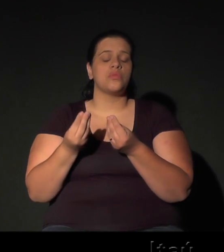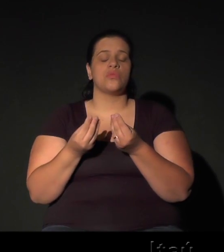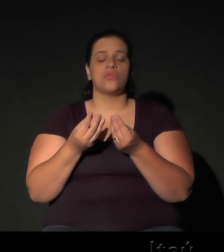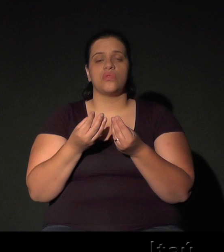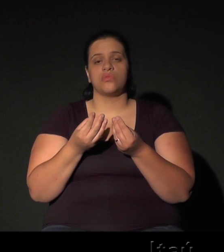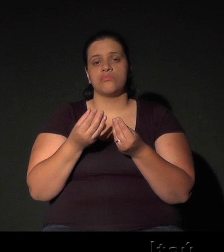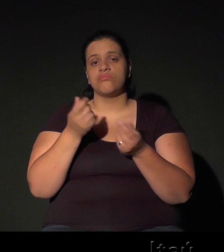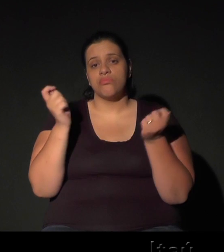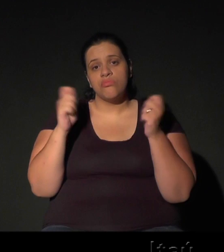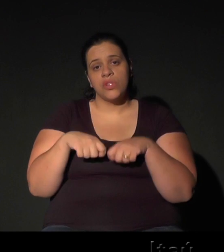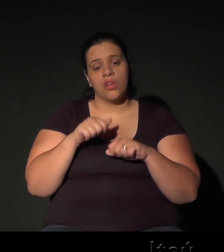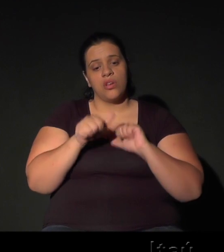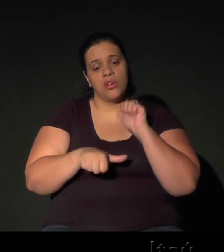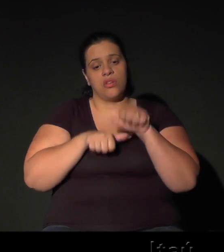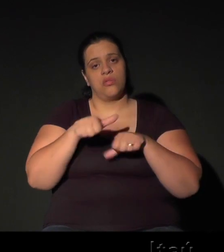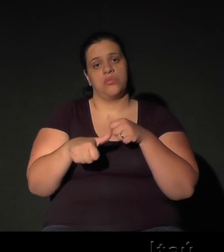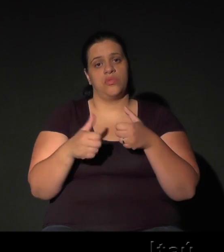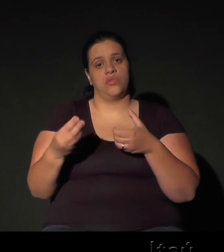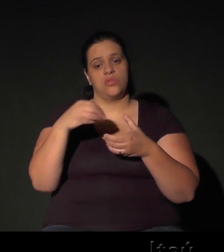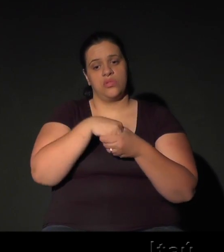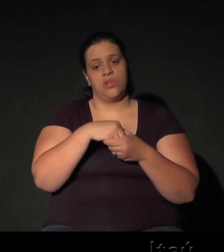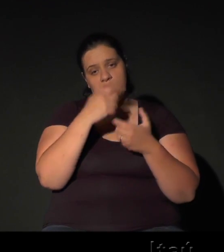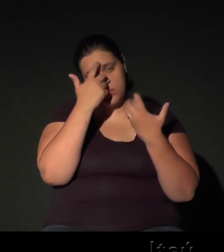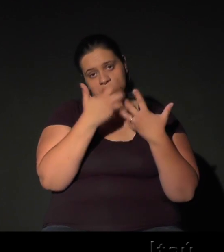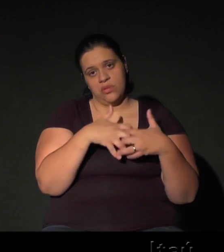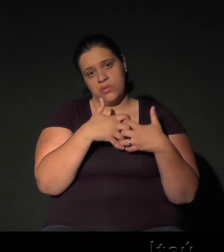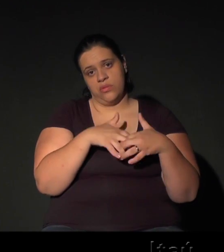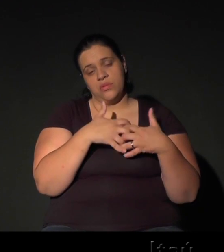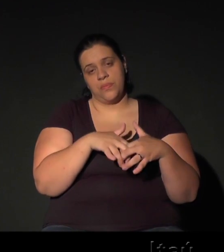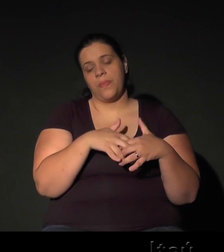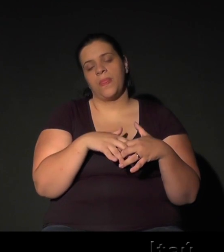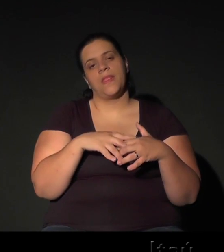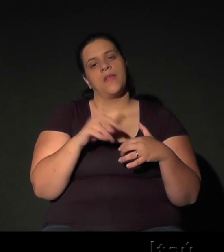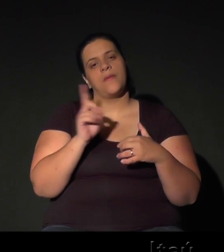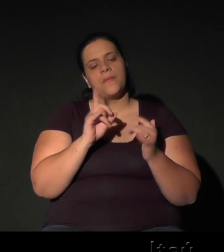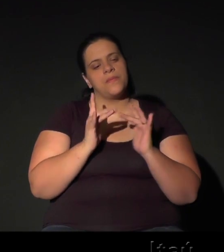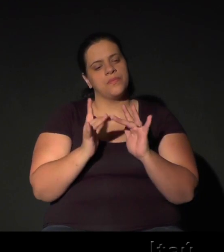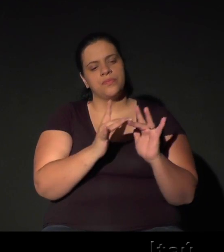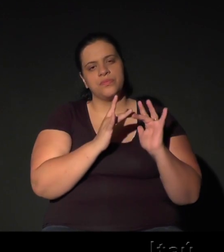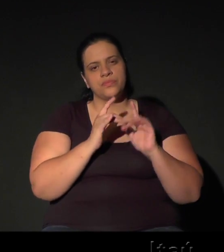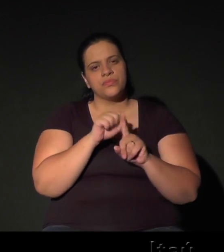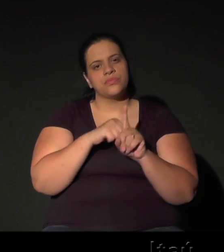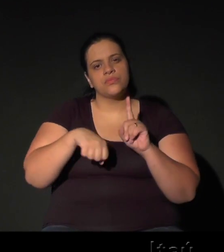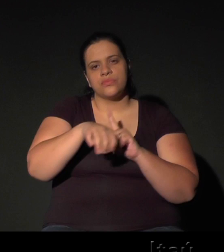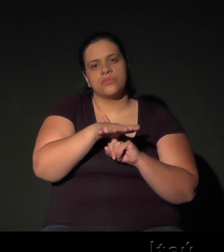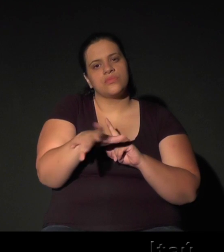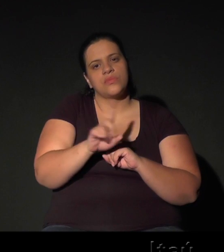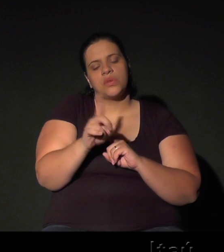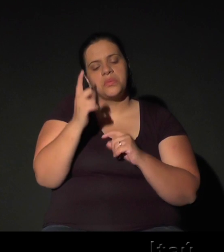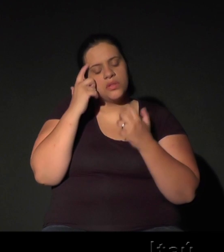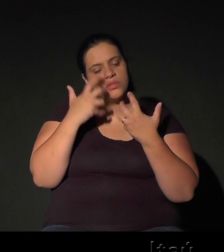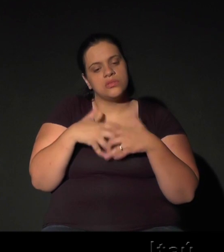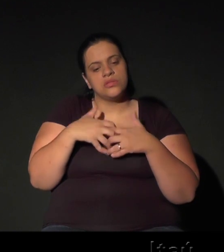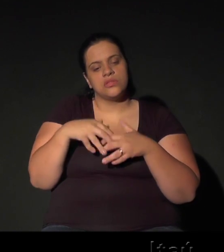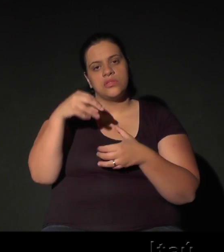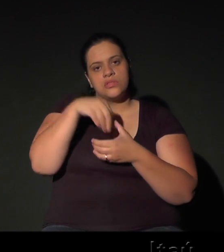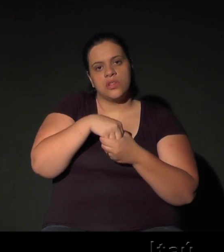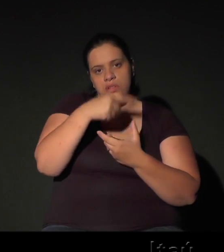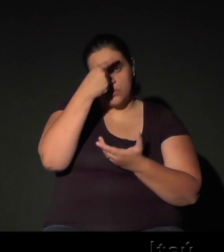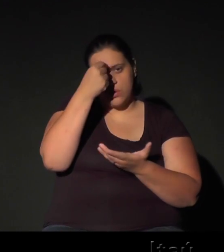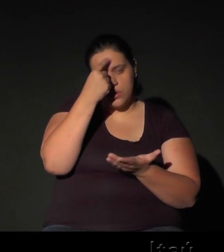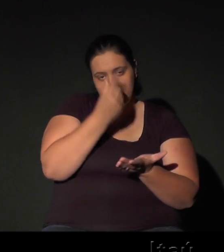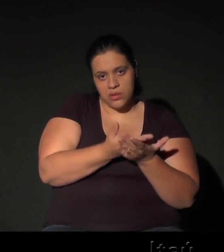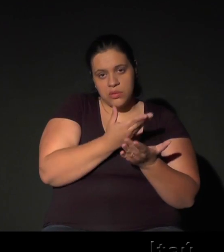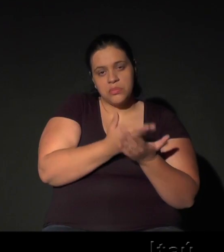questão como é que dá para mudar isso dentro de um campo de reflexão não dentro das relações sociais mas dentro do campo de reflexão da academia